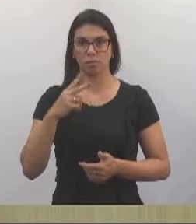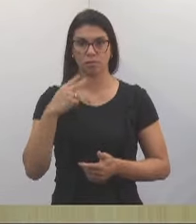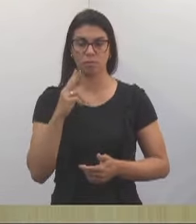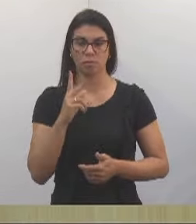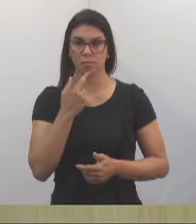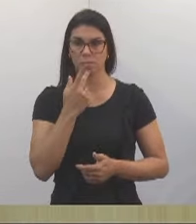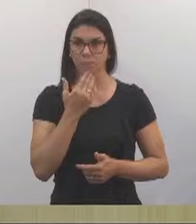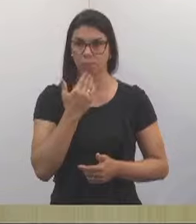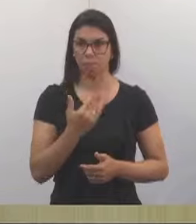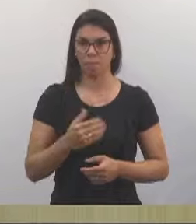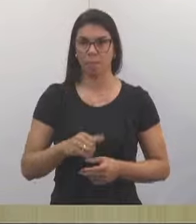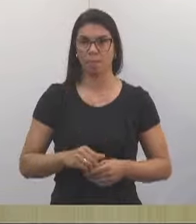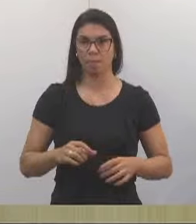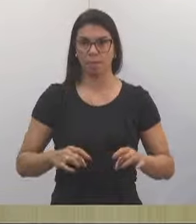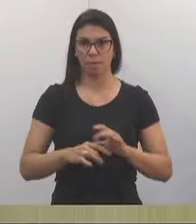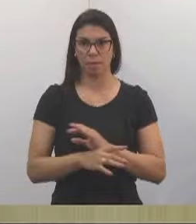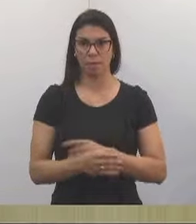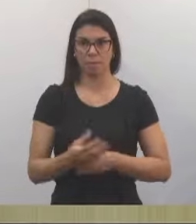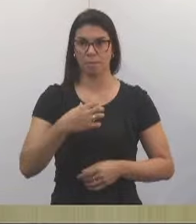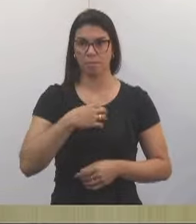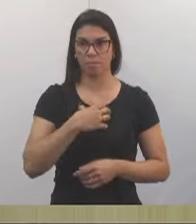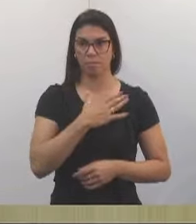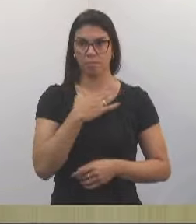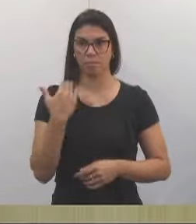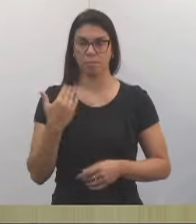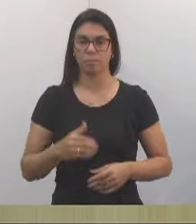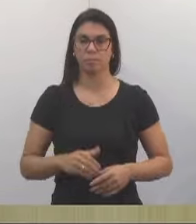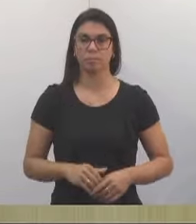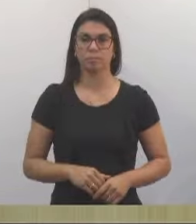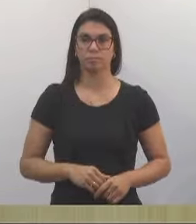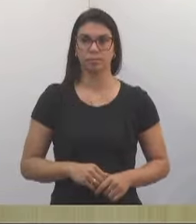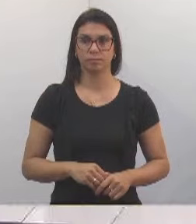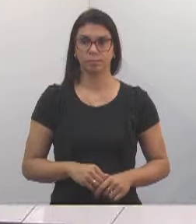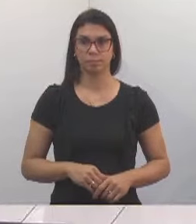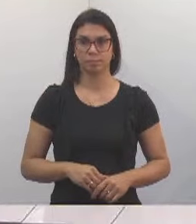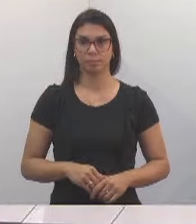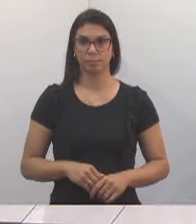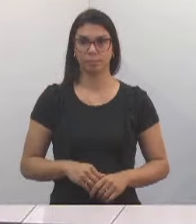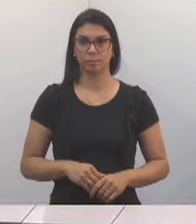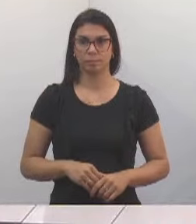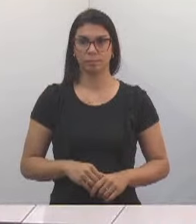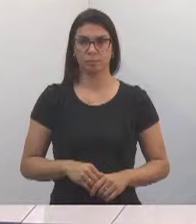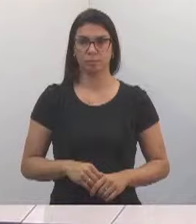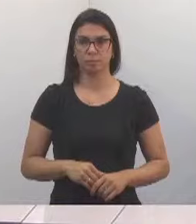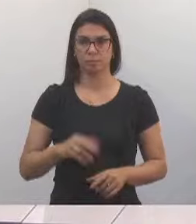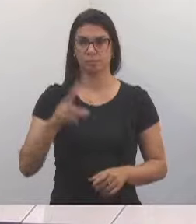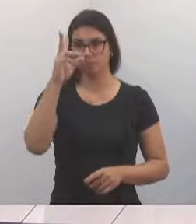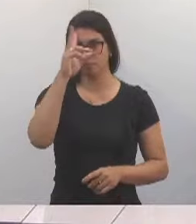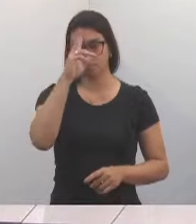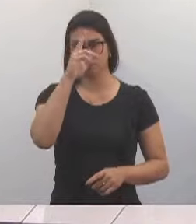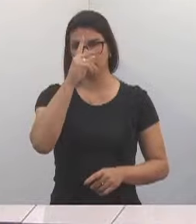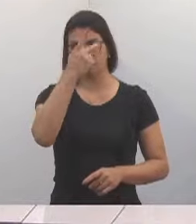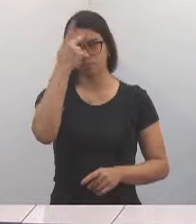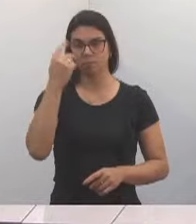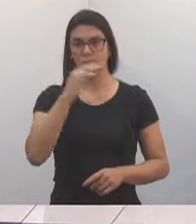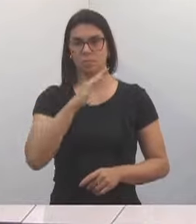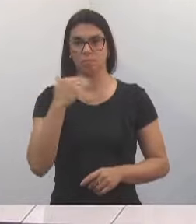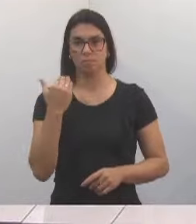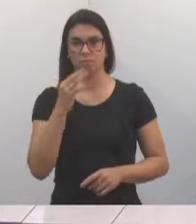Hernani Barreto. Não temos mais voto de pesar, senhor presidente. Em memória dos entes queridos e todos aqueles